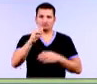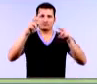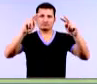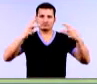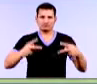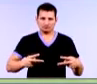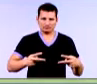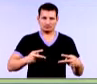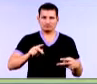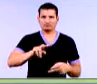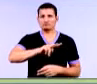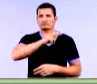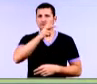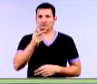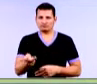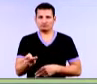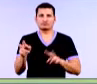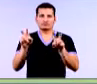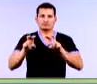que a máquina entende,